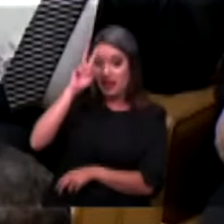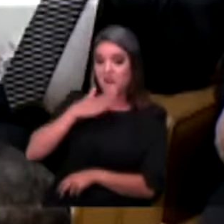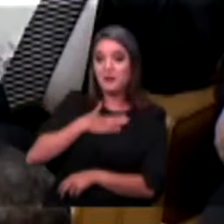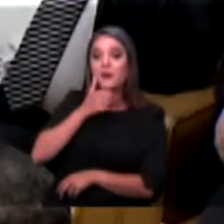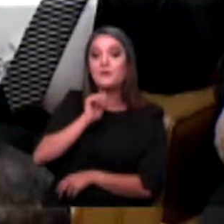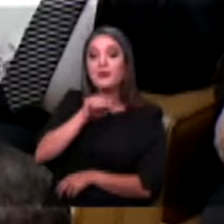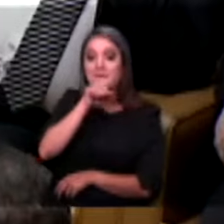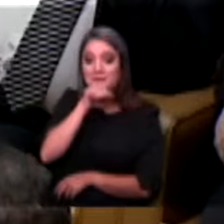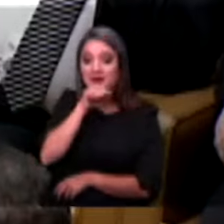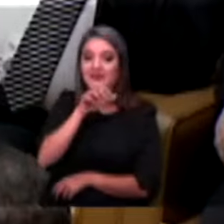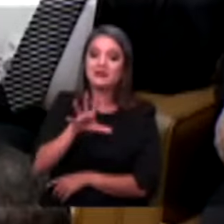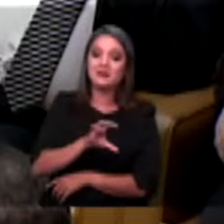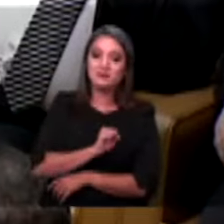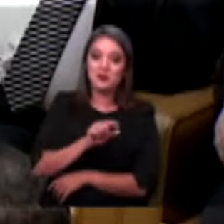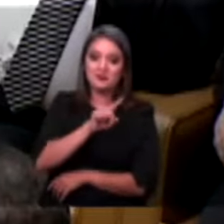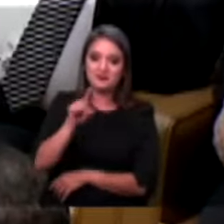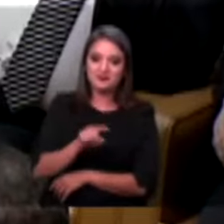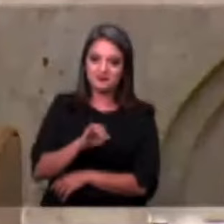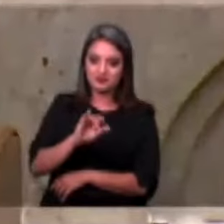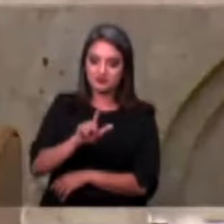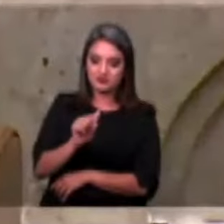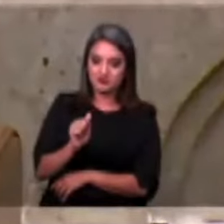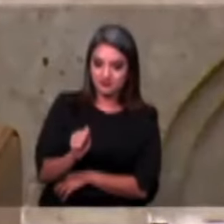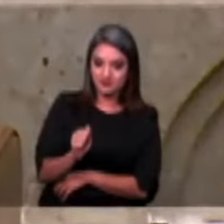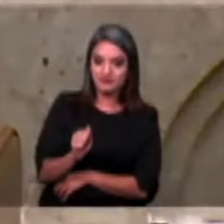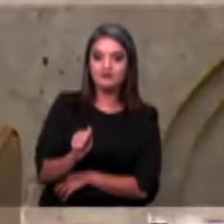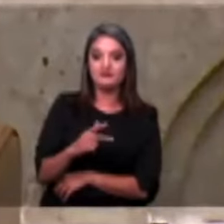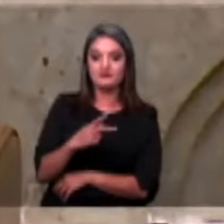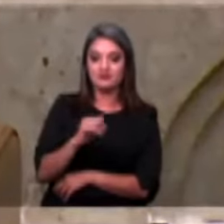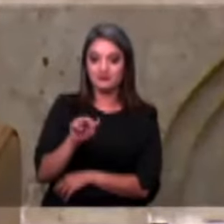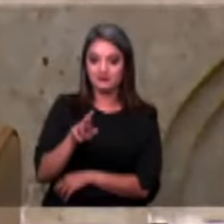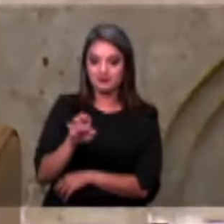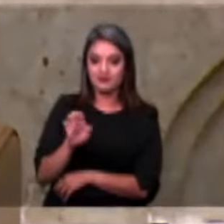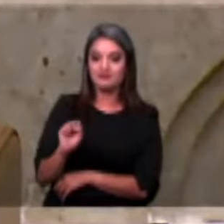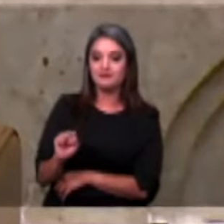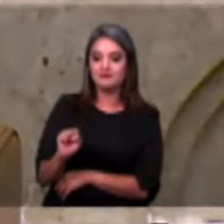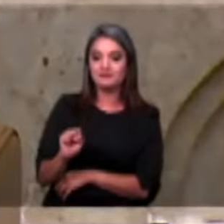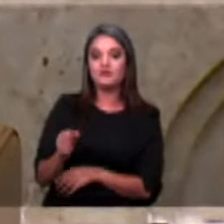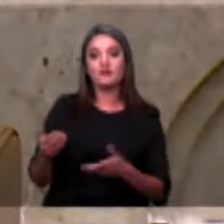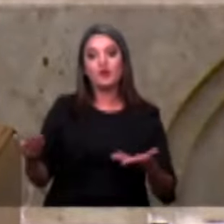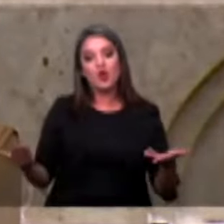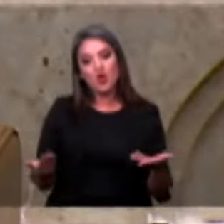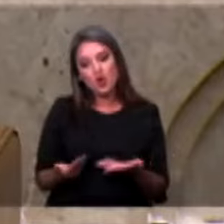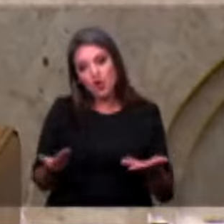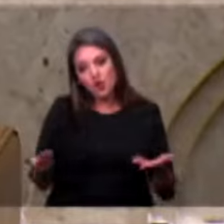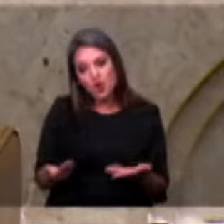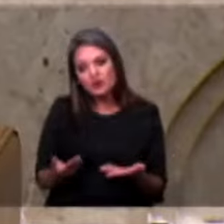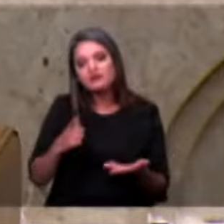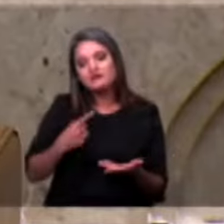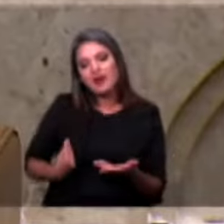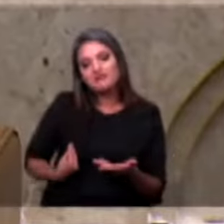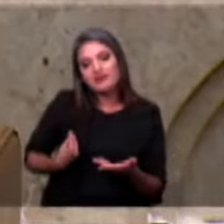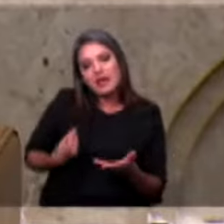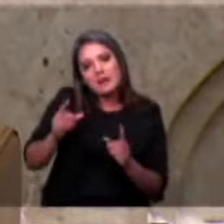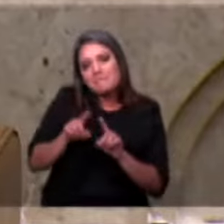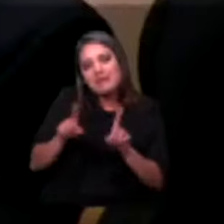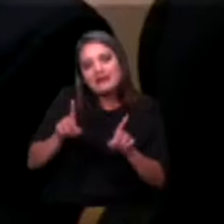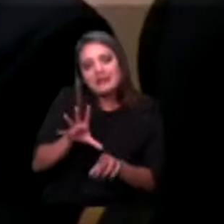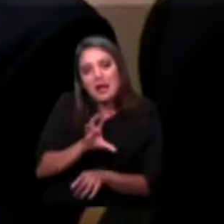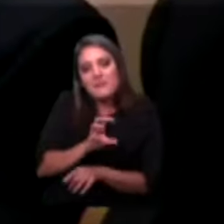amada, Zilá Bastos Pires, hoje conosco em amor e em energia.